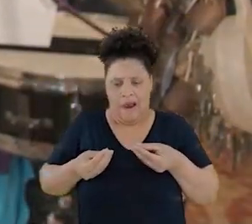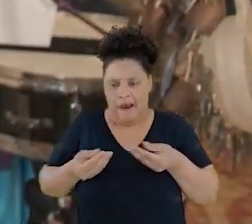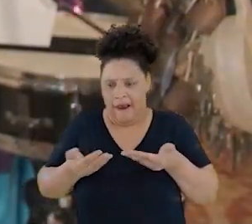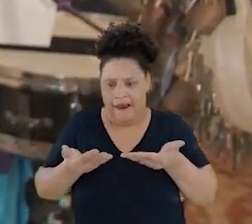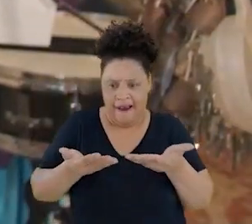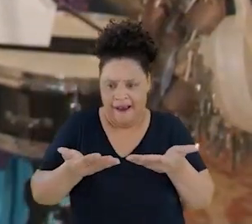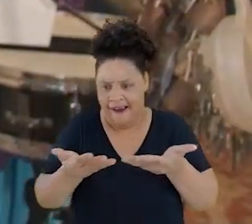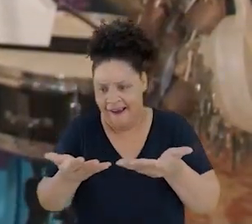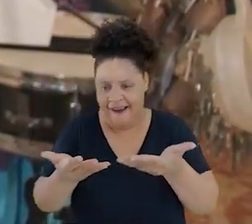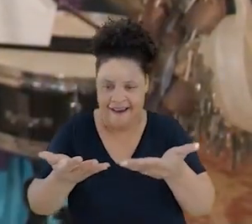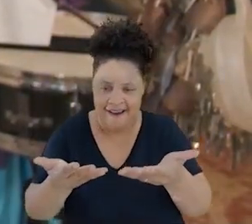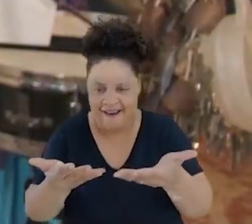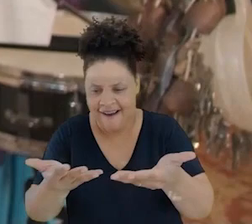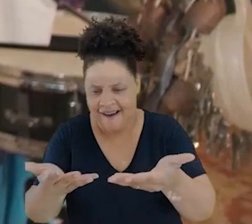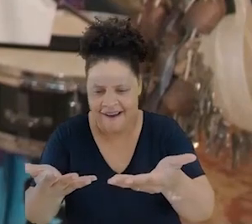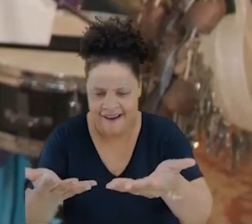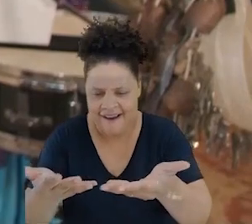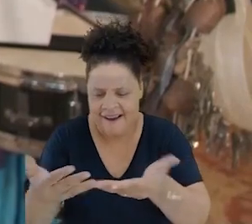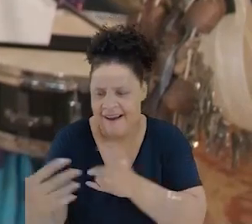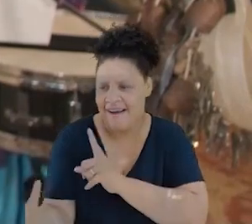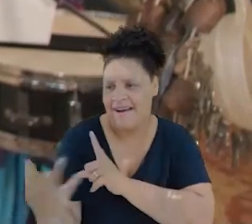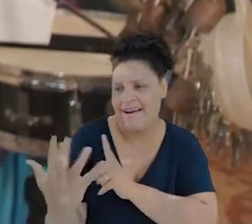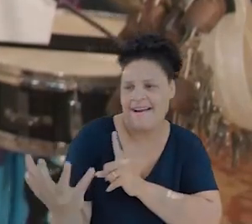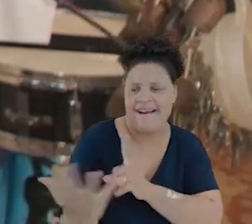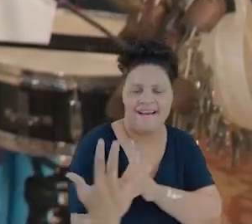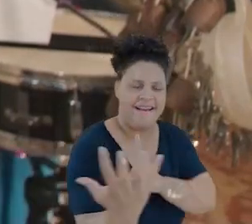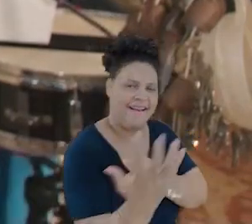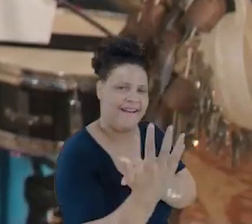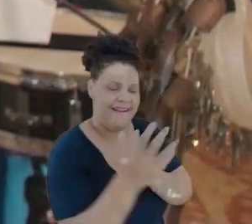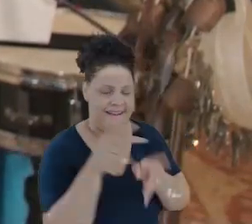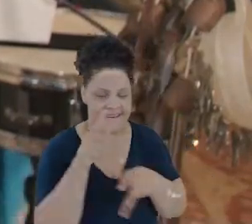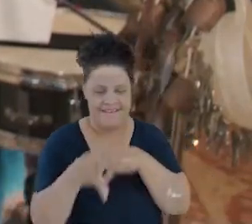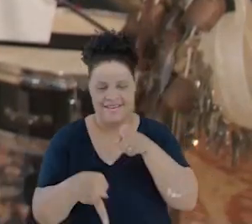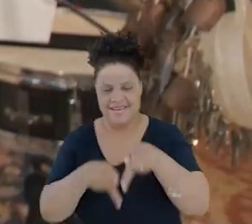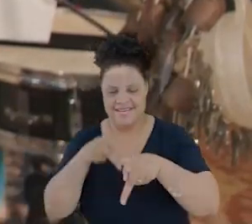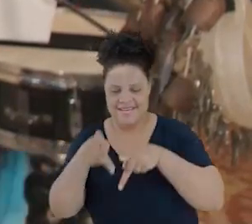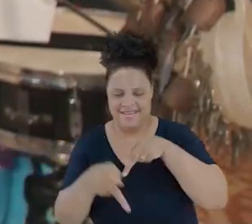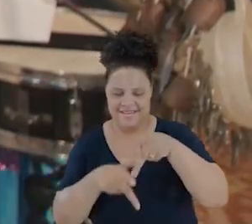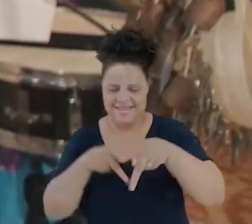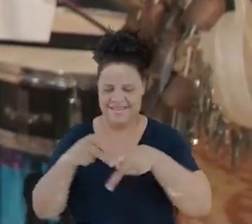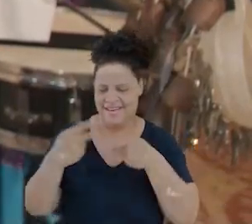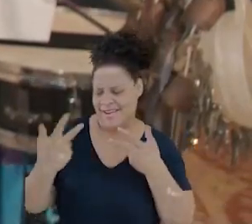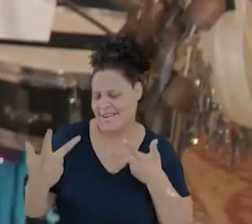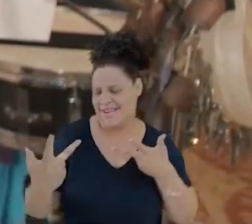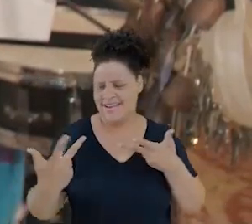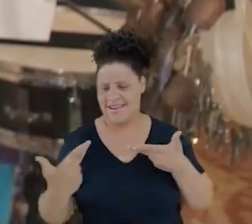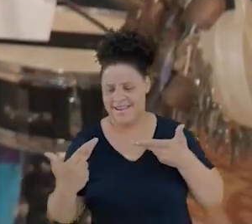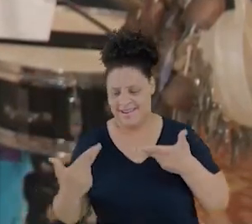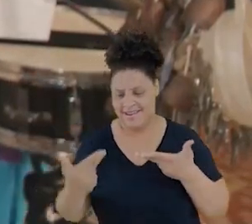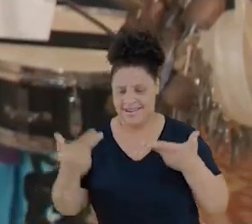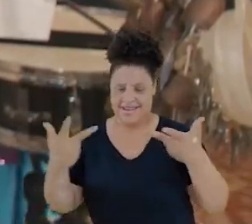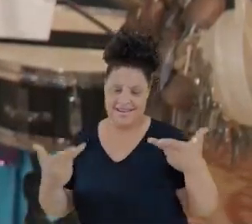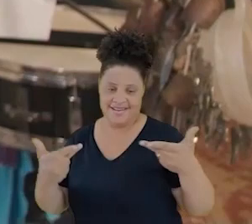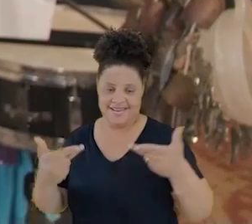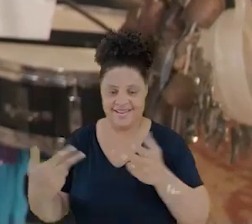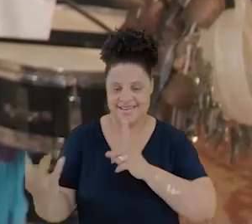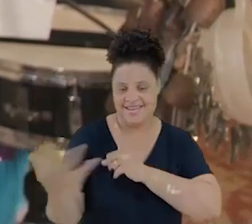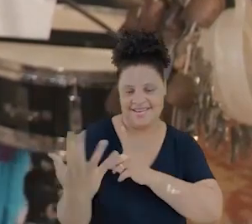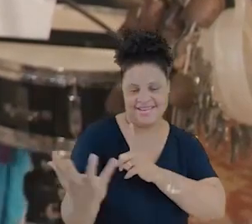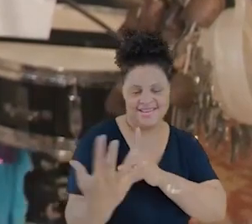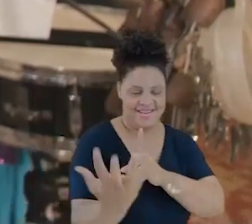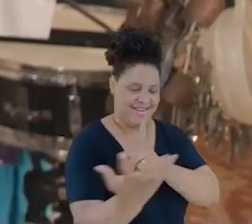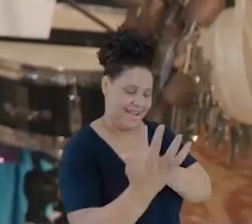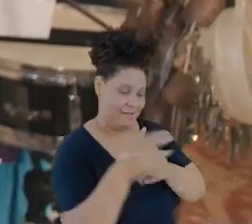oferecer. Todo verde que me cerca, pra meu povo, como eu não vou descer. Pra meu povo, como eu não